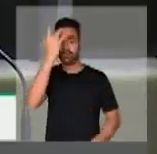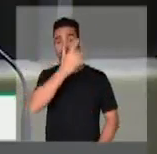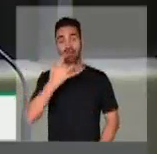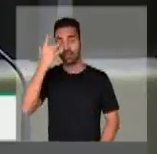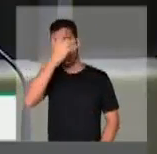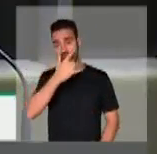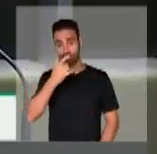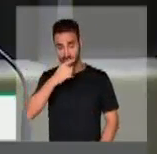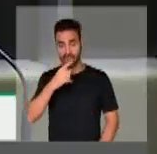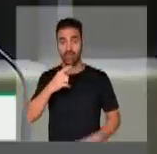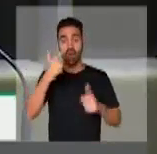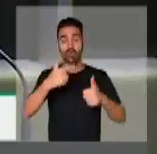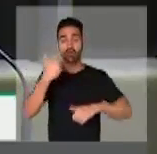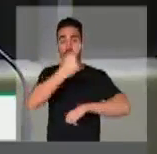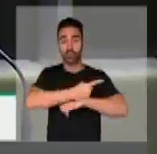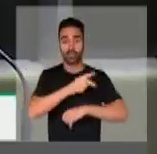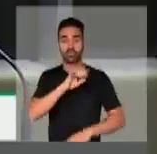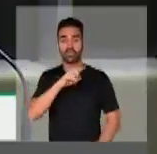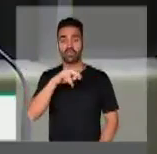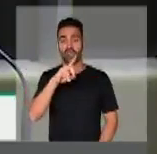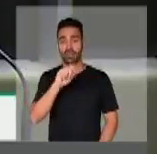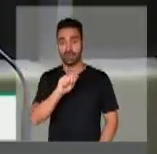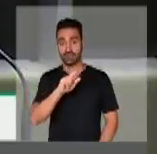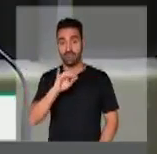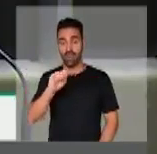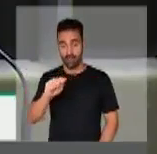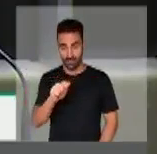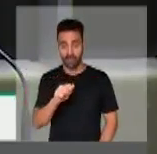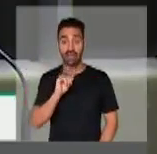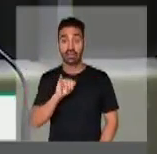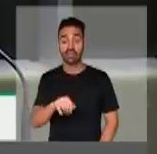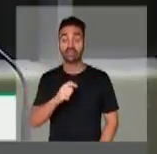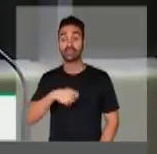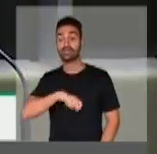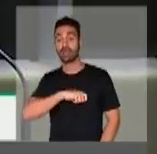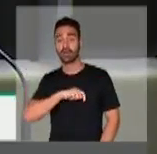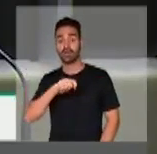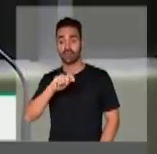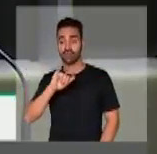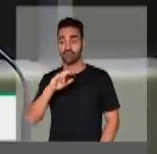condomínio Vivendas da Barra? Se um delegado informasse que a filha de